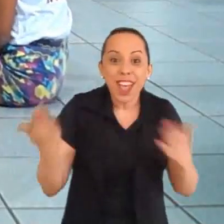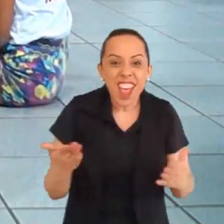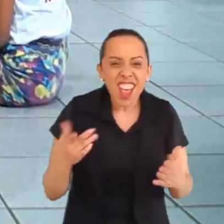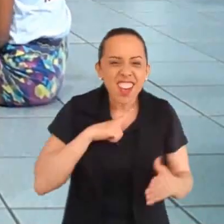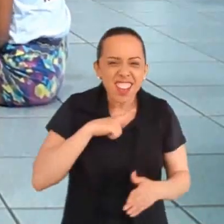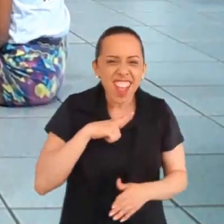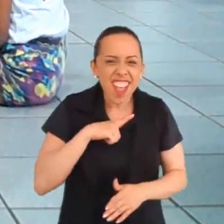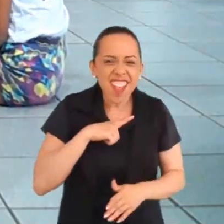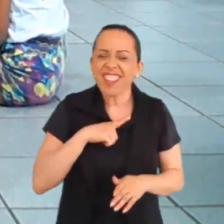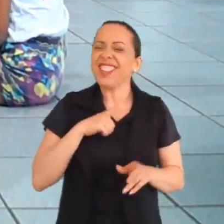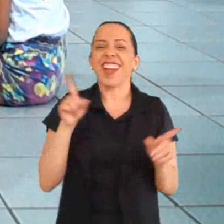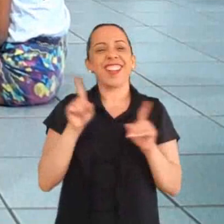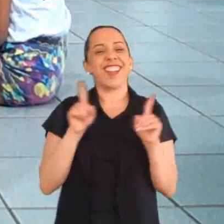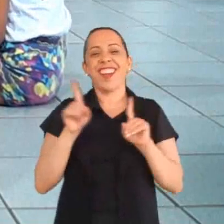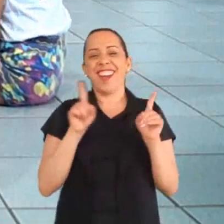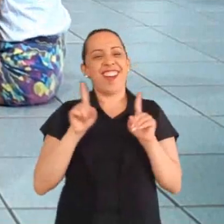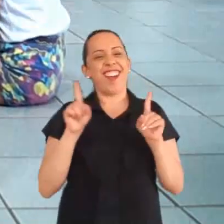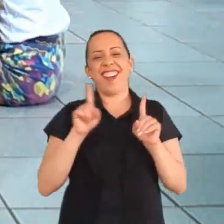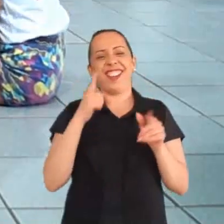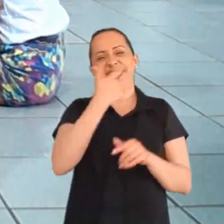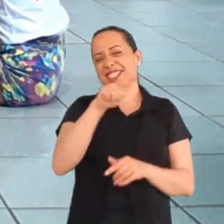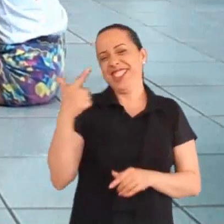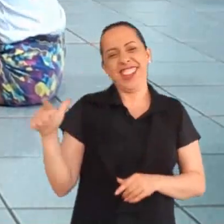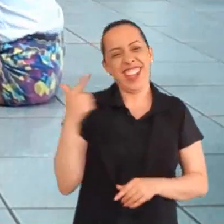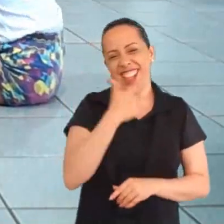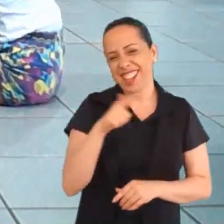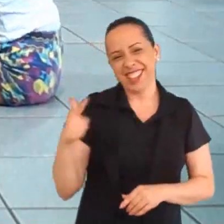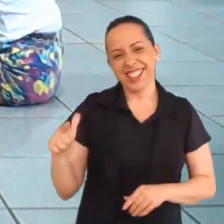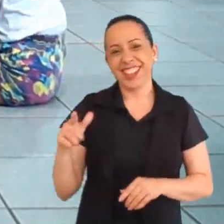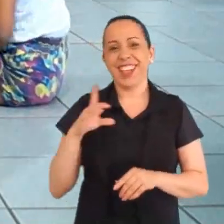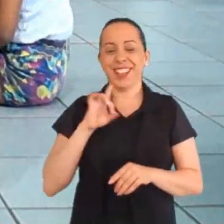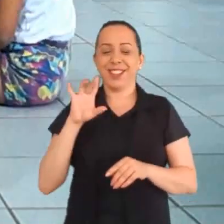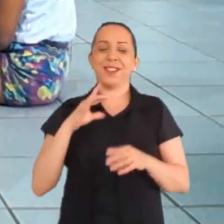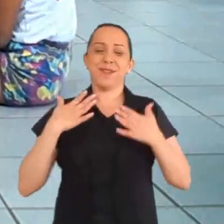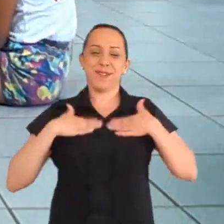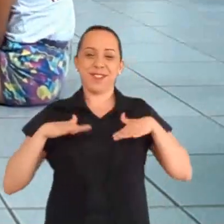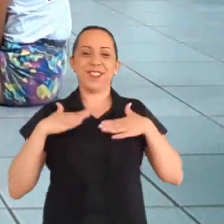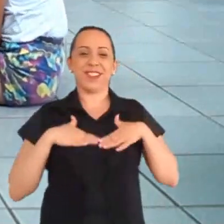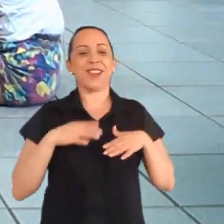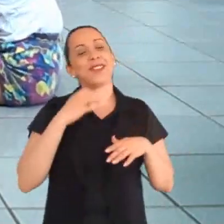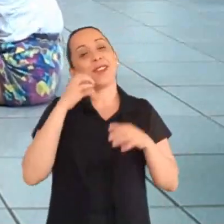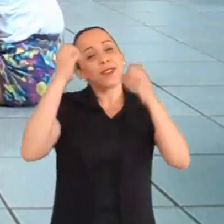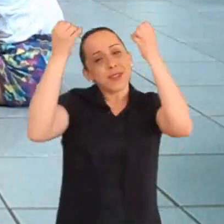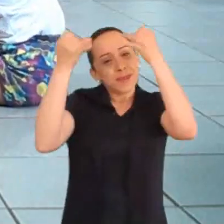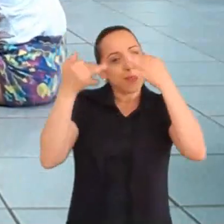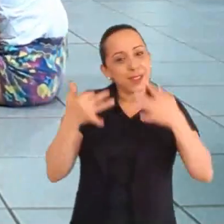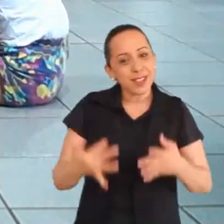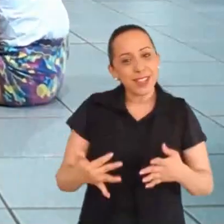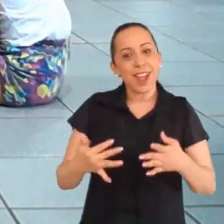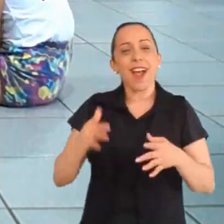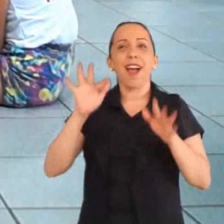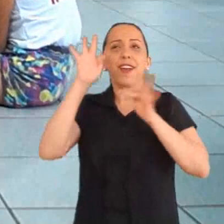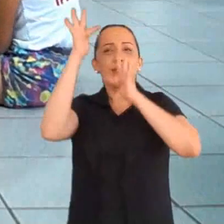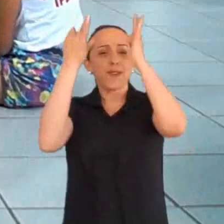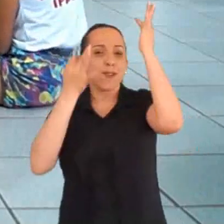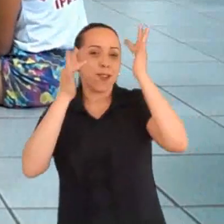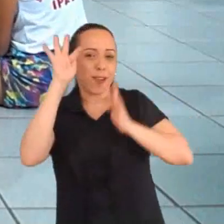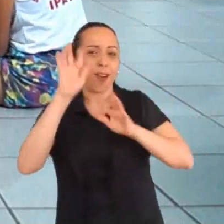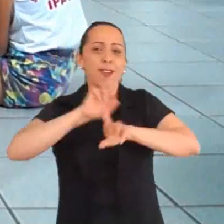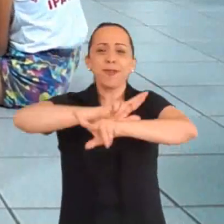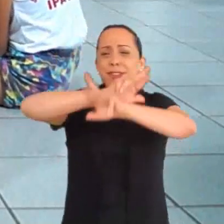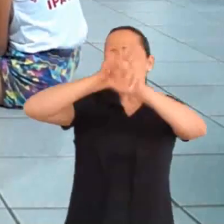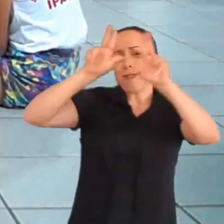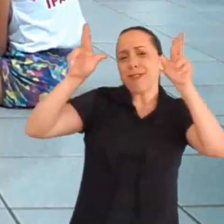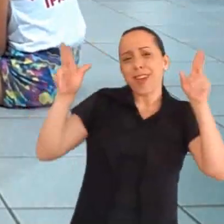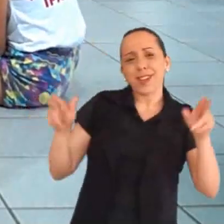bagunceiros. Aqui não tem nenhum, né? Nenhum, é irmão. Bom, isso foi só para explicar que o folclore é